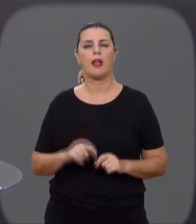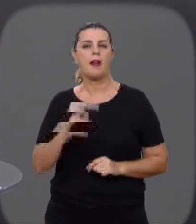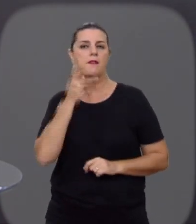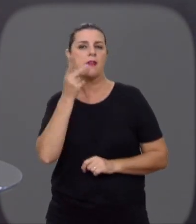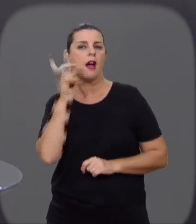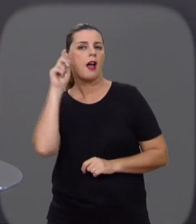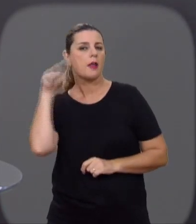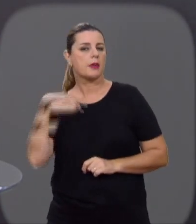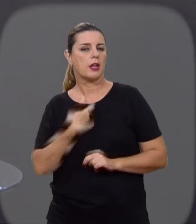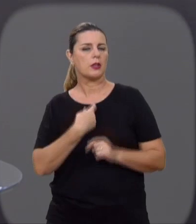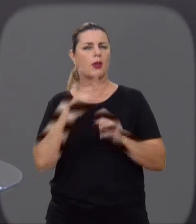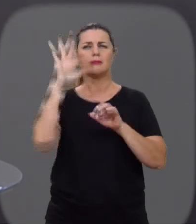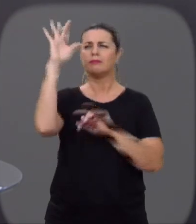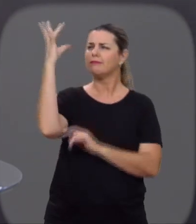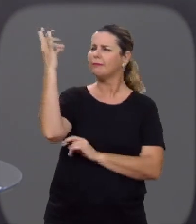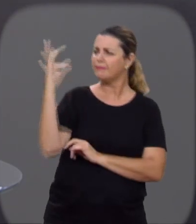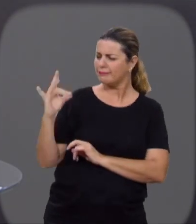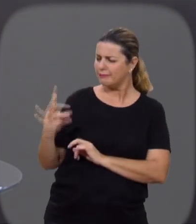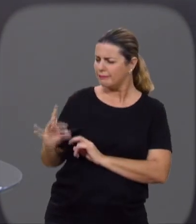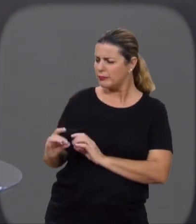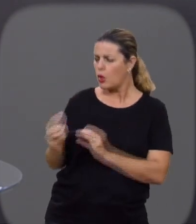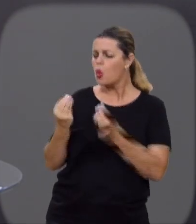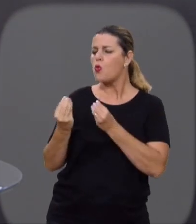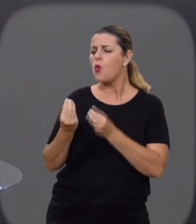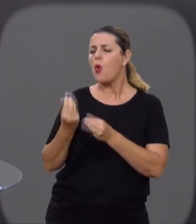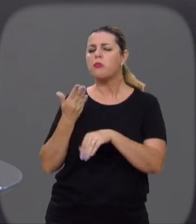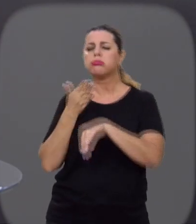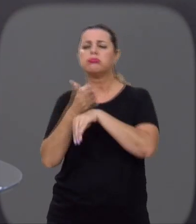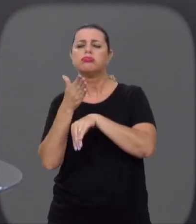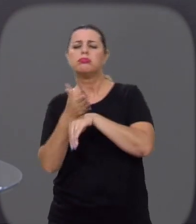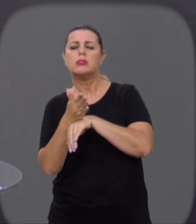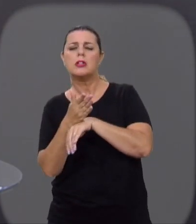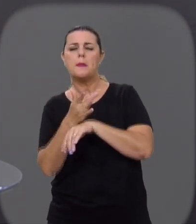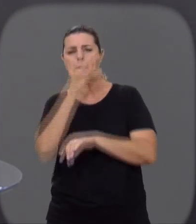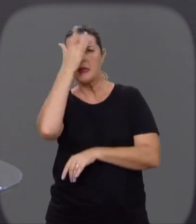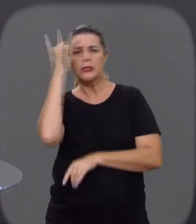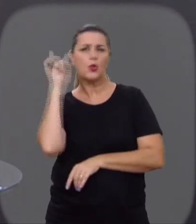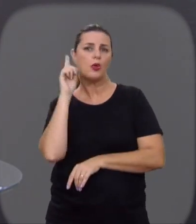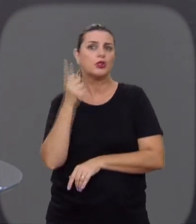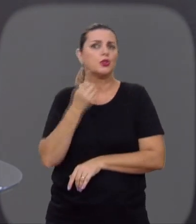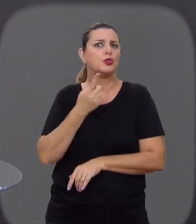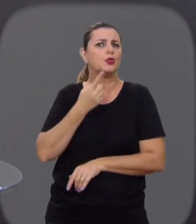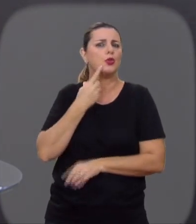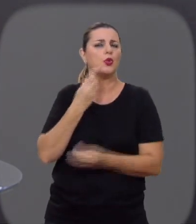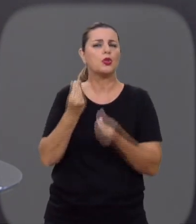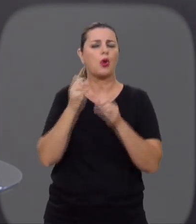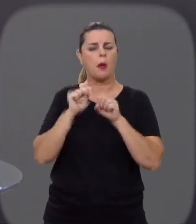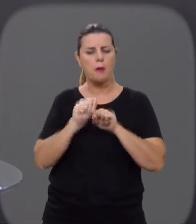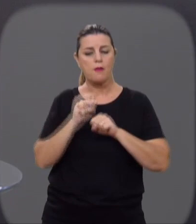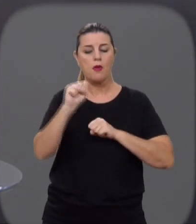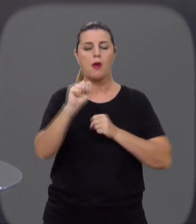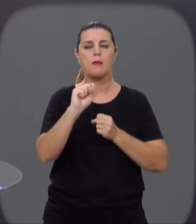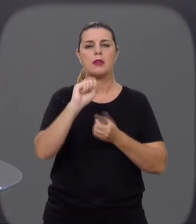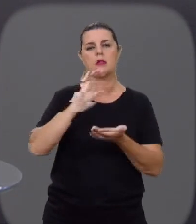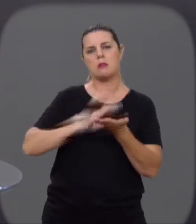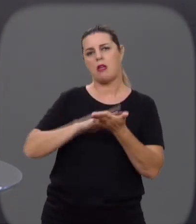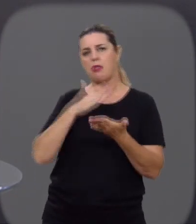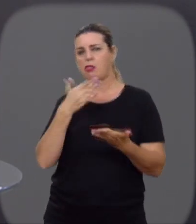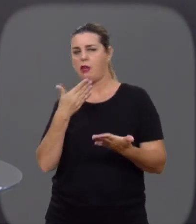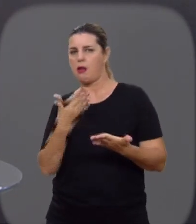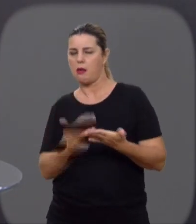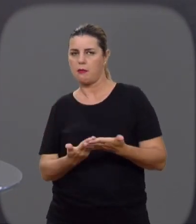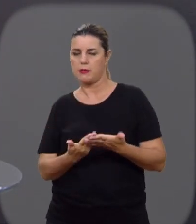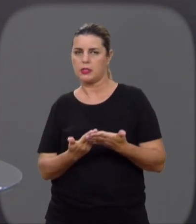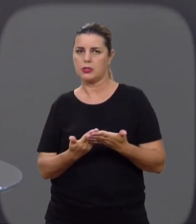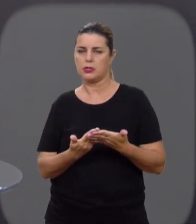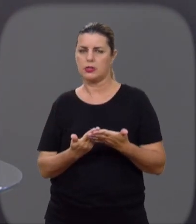traz para a gente detalhes sobre o atendimento correto às pessoas surdas, sobre a formação de intérpretes